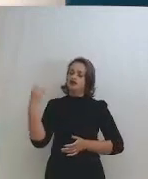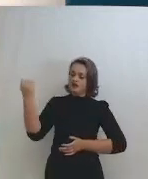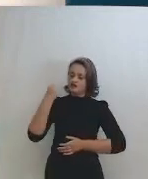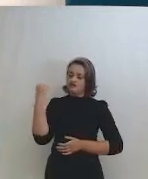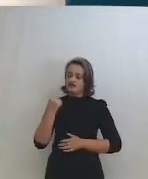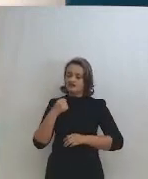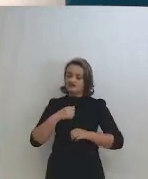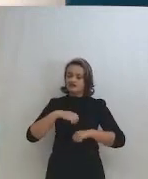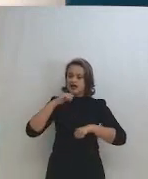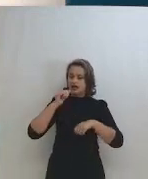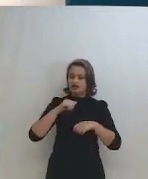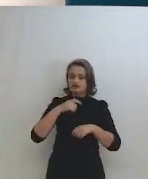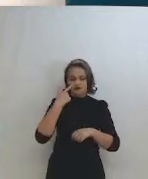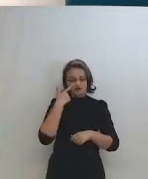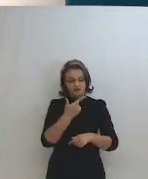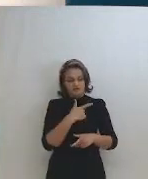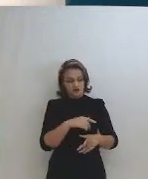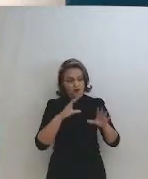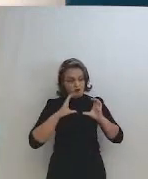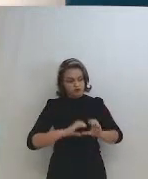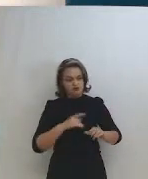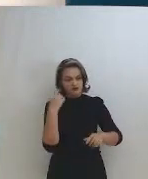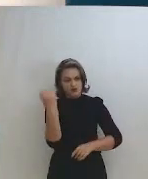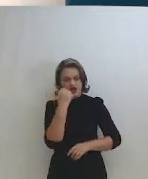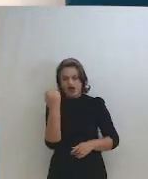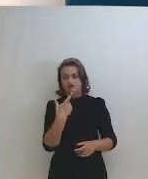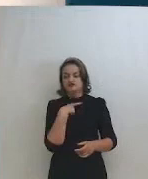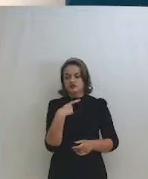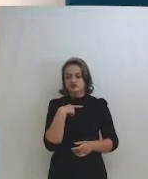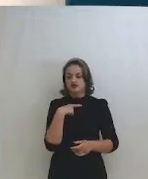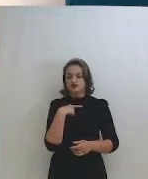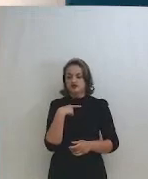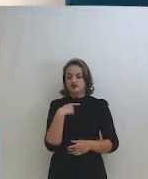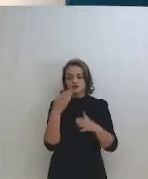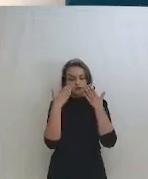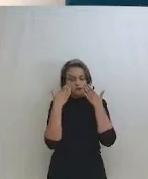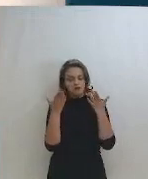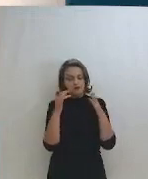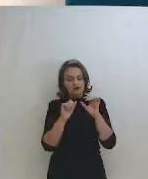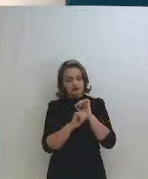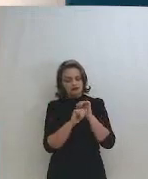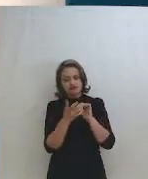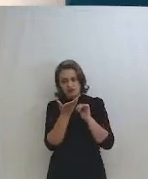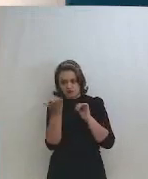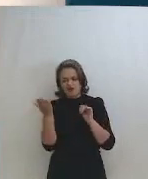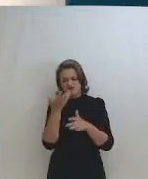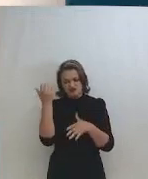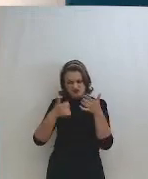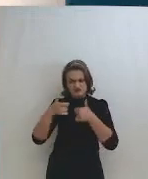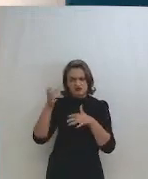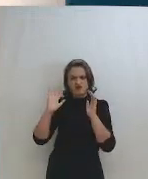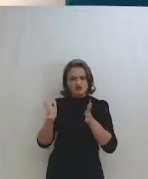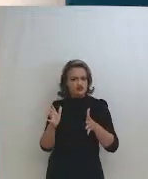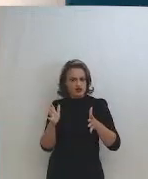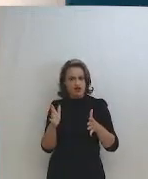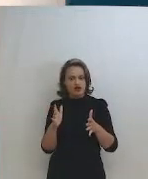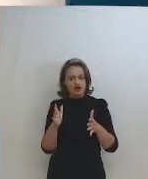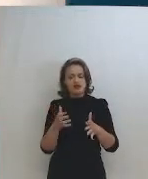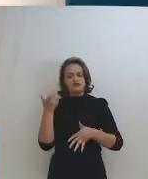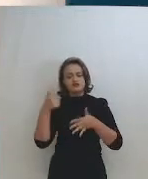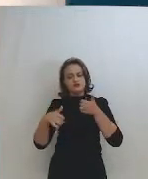conduta e que está evidenciada, como Vossa Excelência bem citou aqui na emenda,